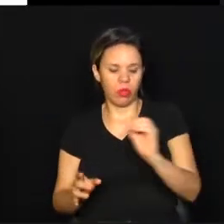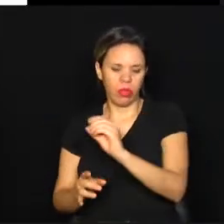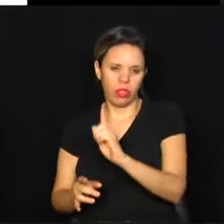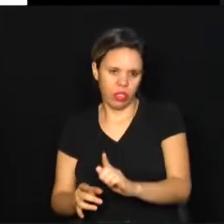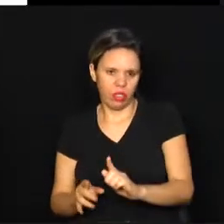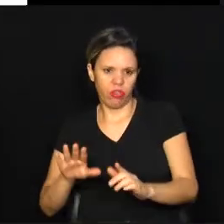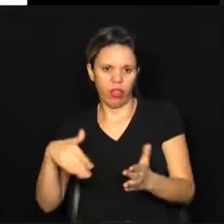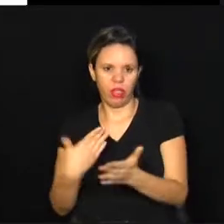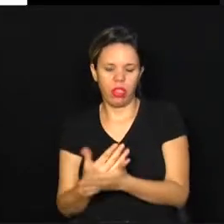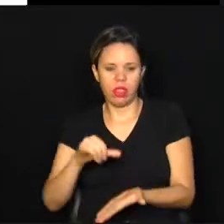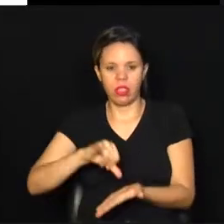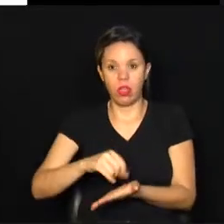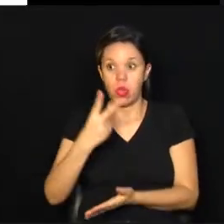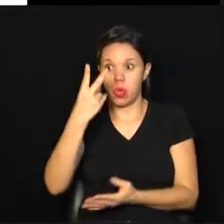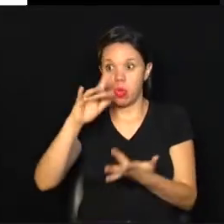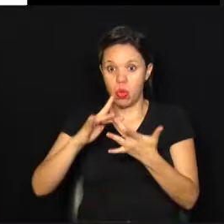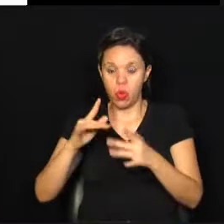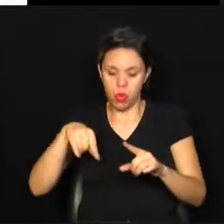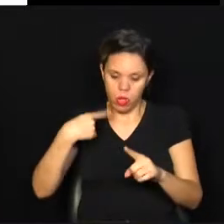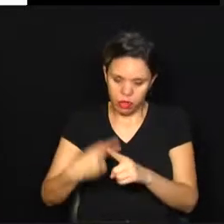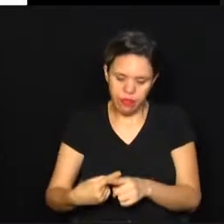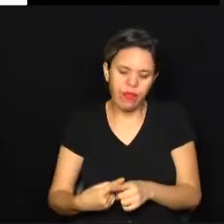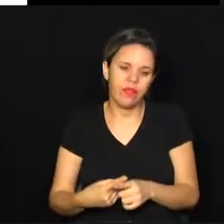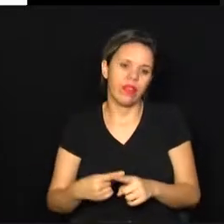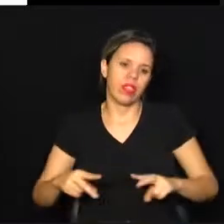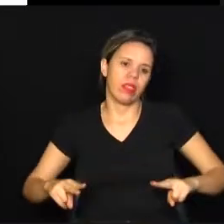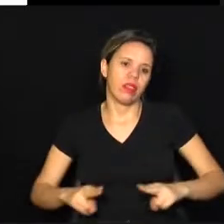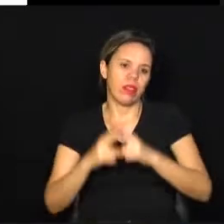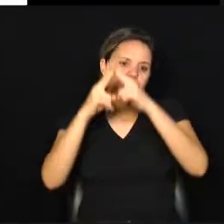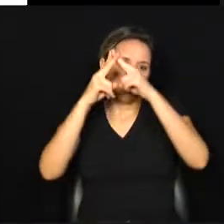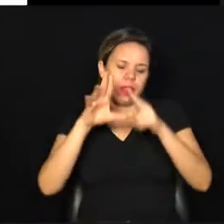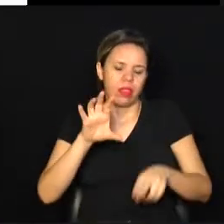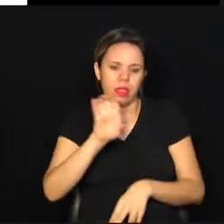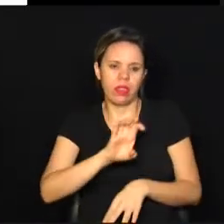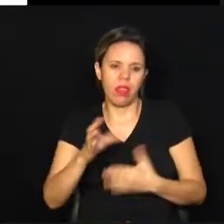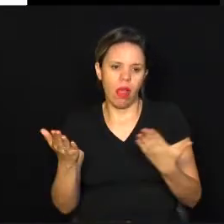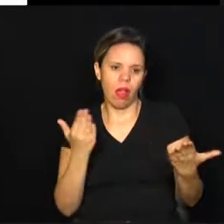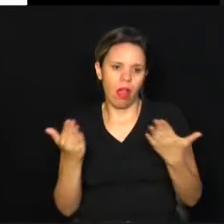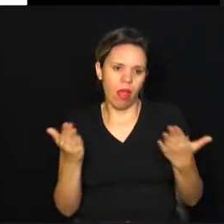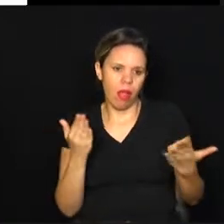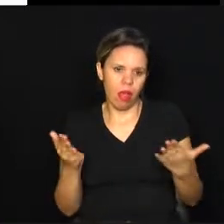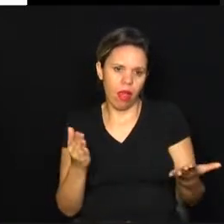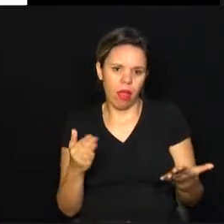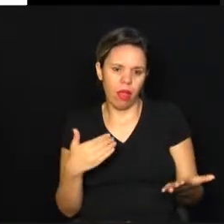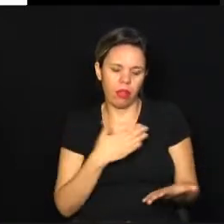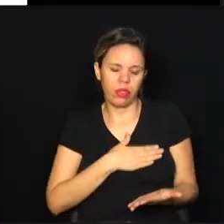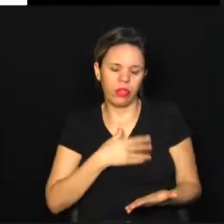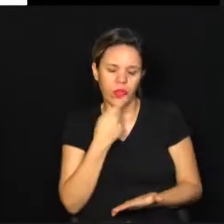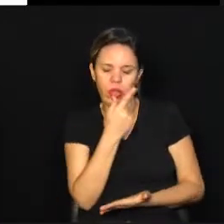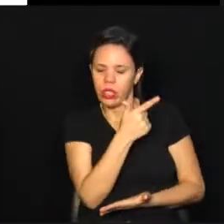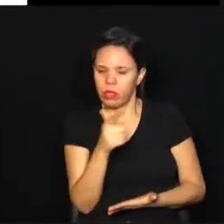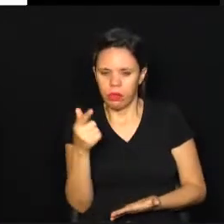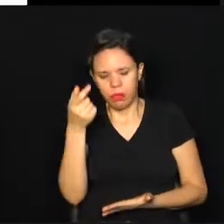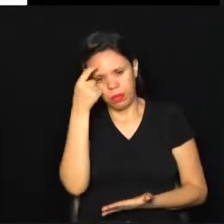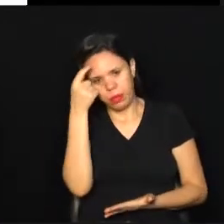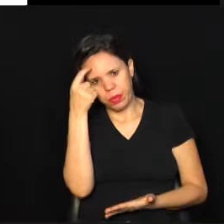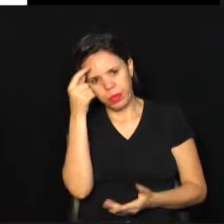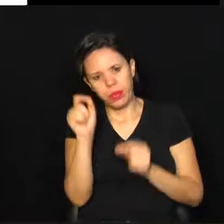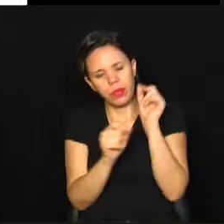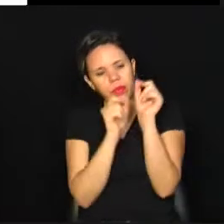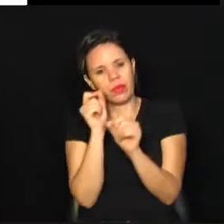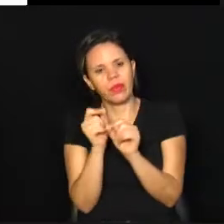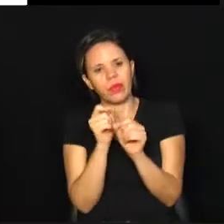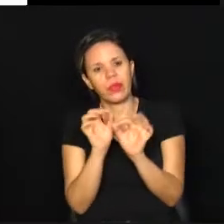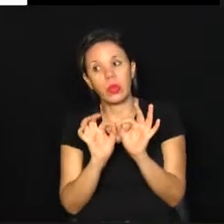centro, cabem 2 vezes Paris. Eu gosto de fazer essa comparação porque a gente não tem muita noção